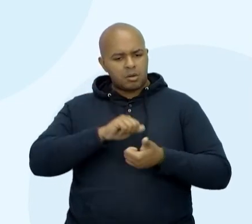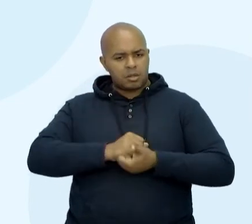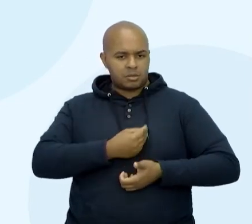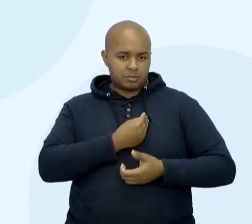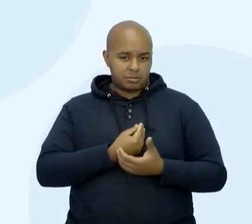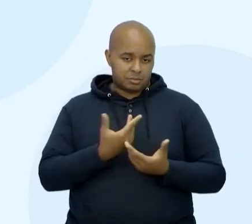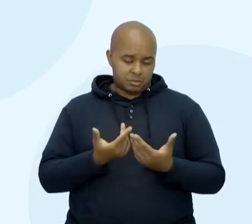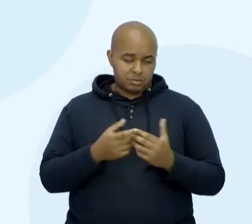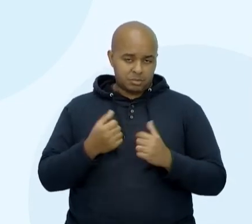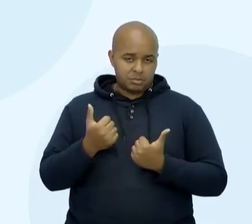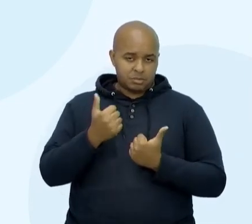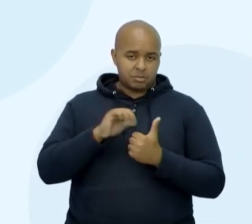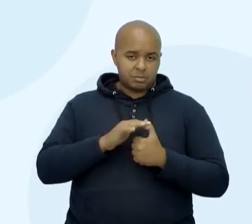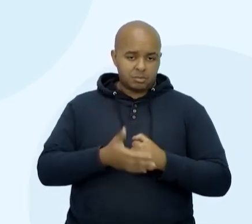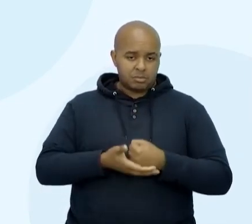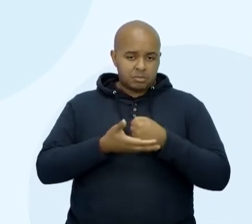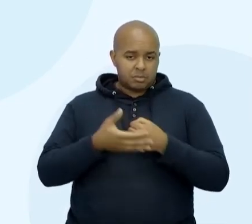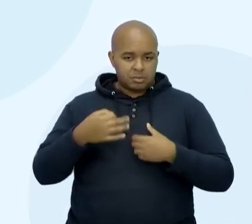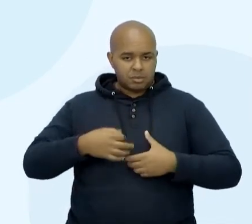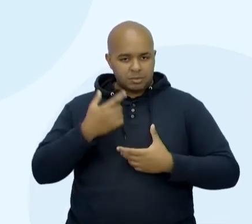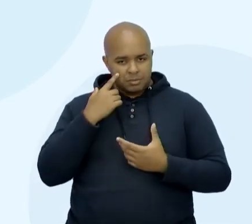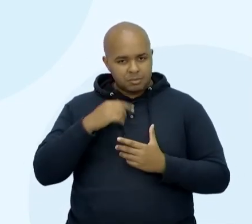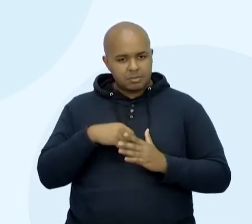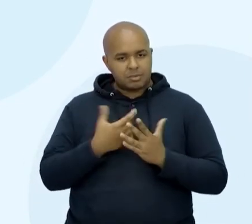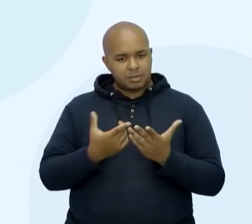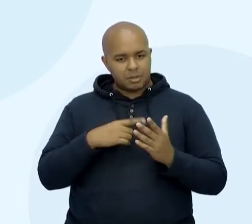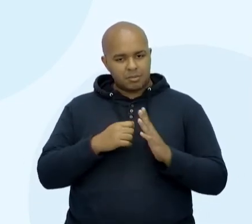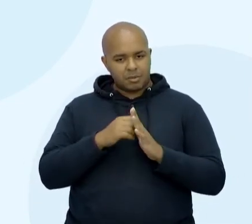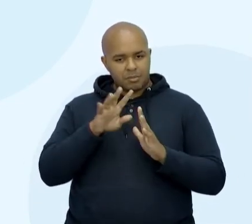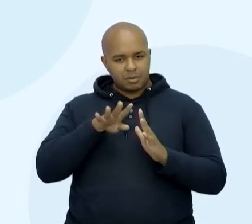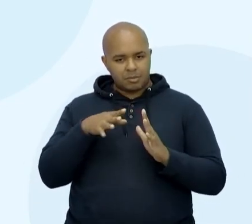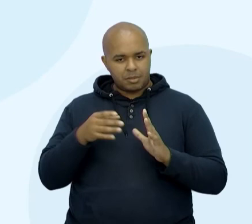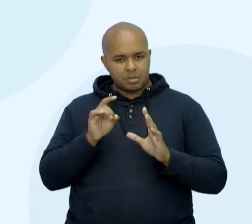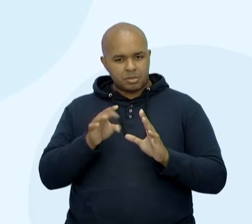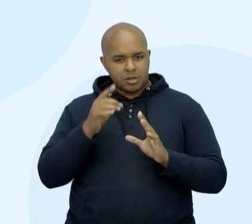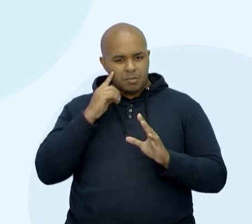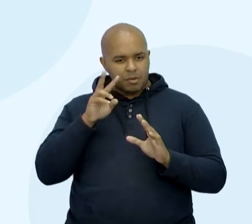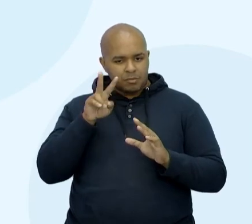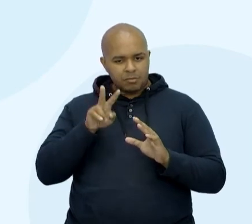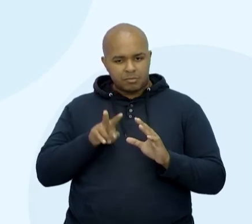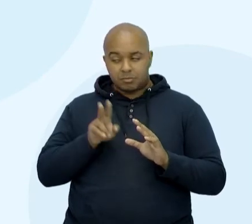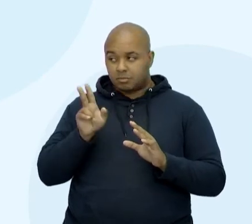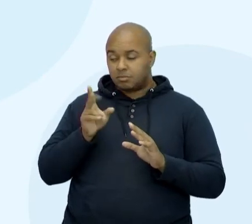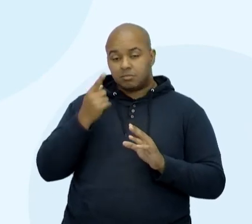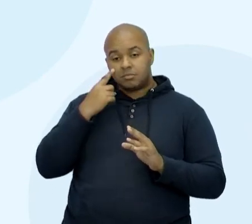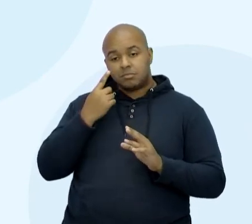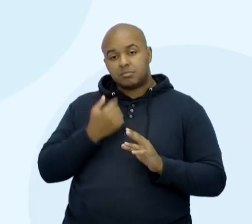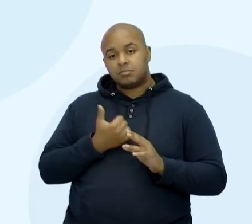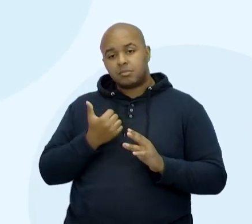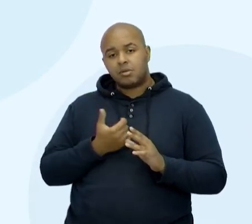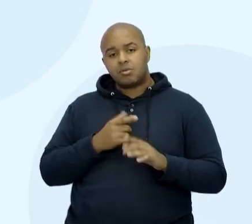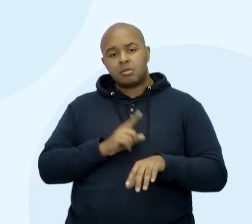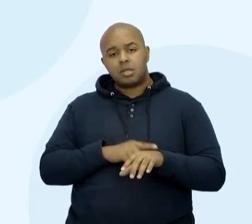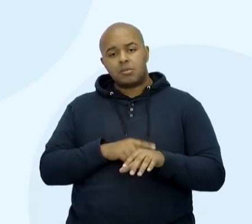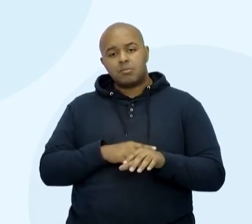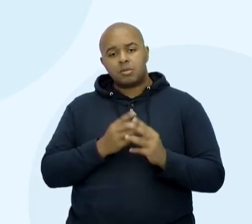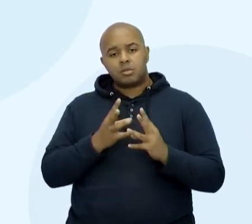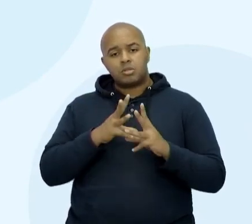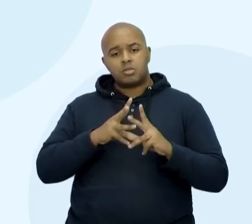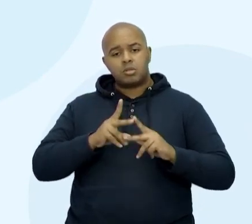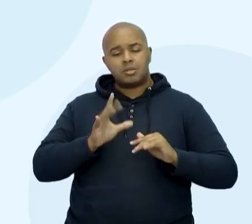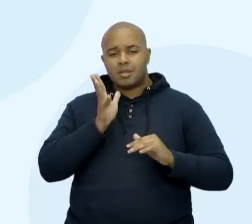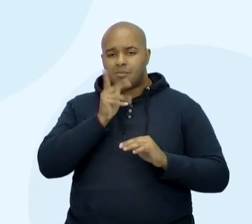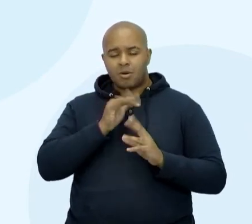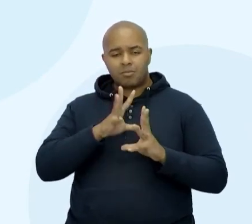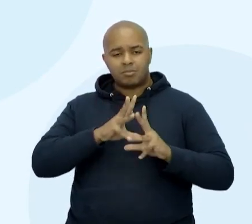de vida e a sustentabilidade, tá? E aí eu deixei uma tabelinha só para consulta aí para vocês do tempo de decomposição